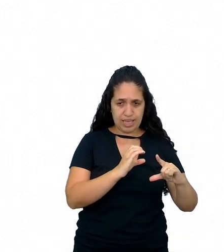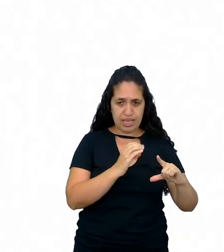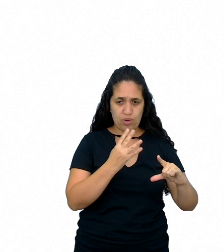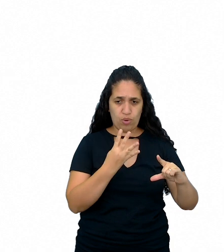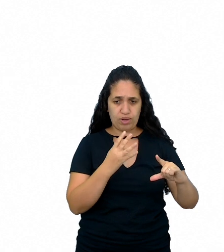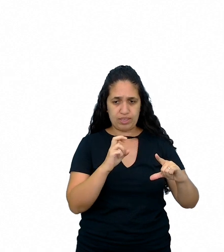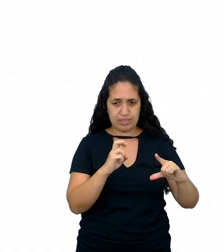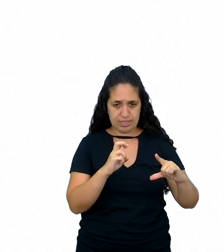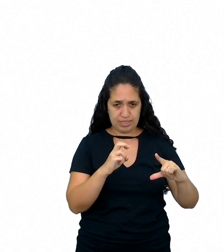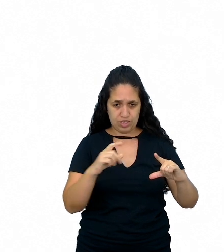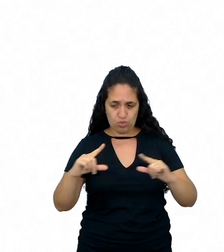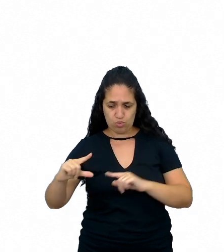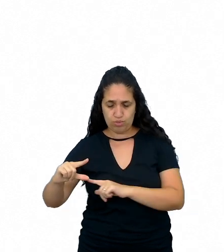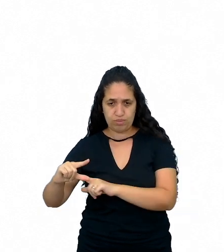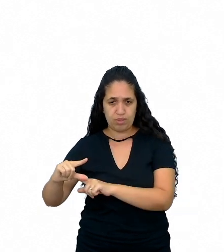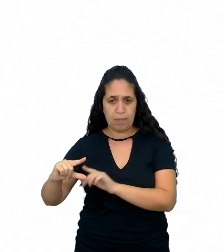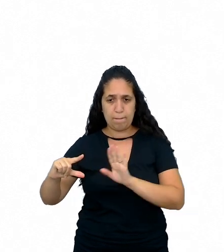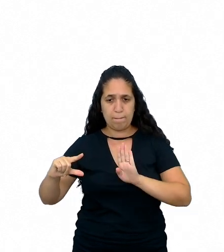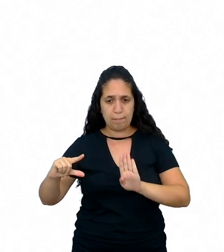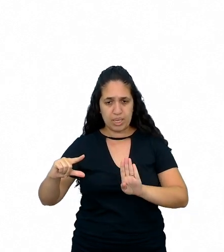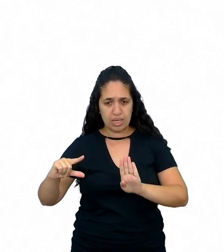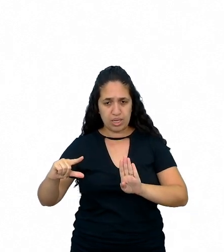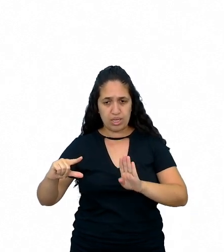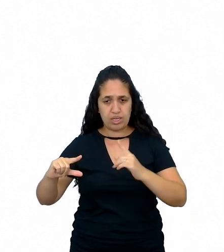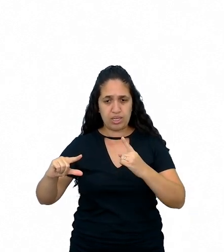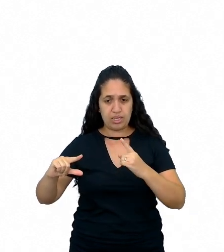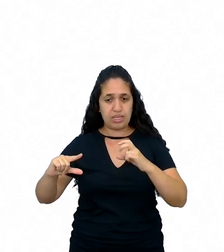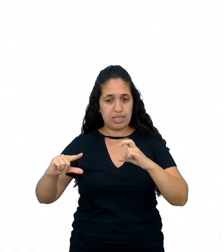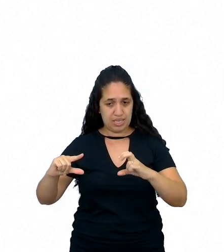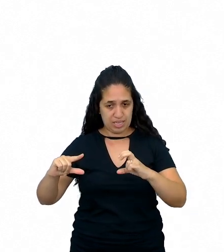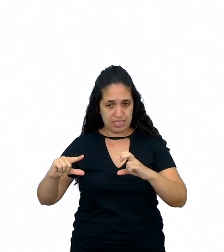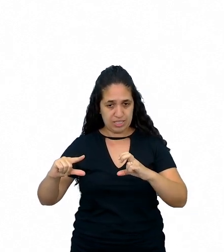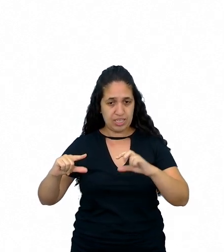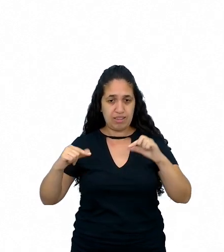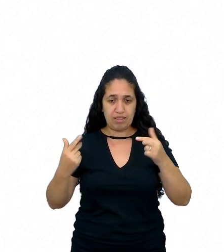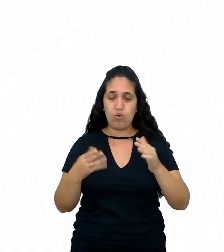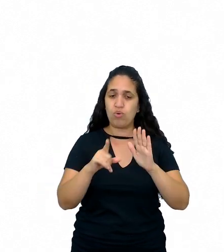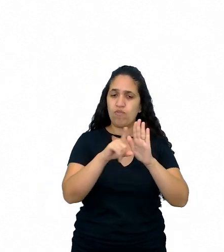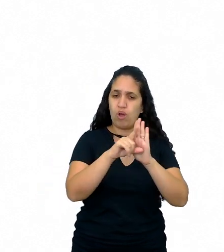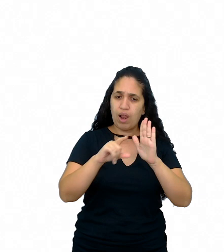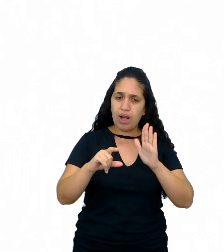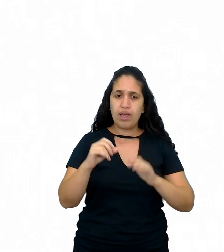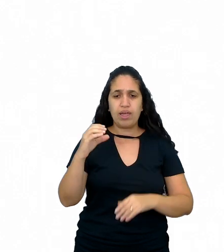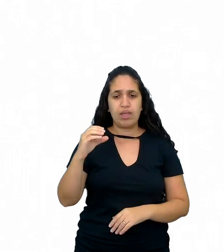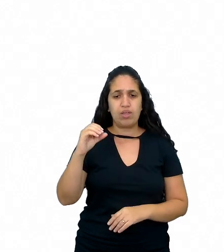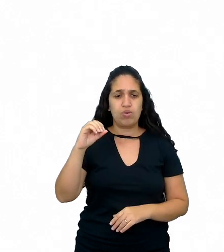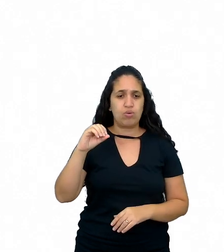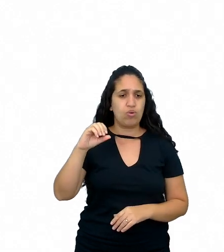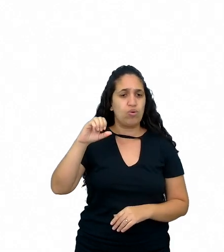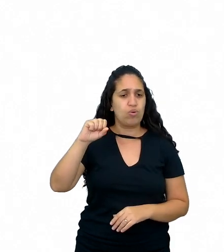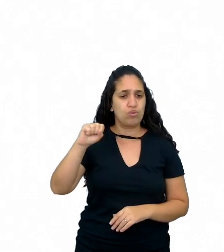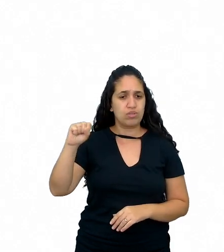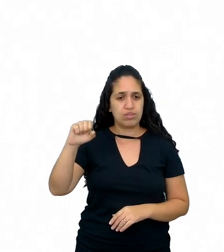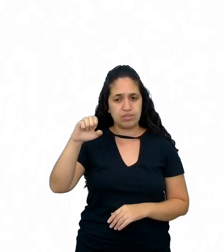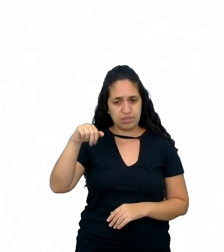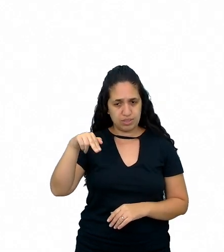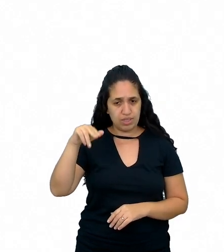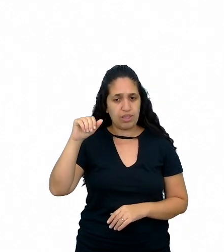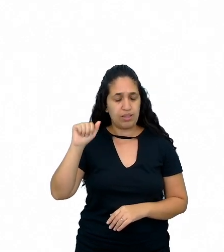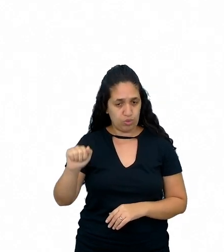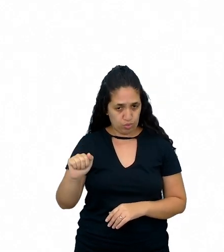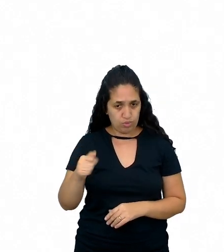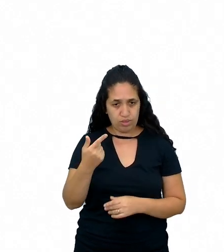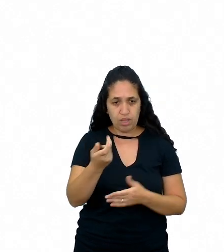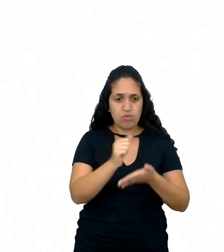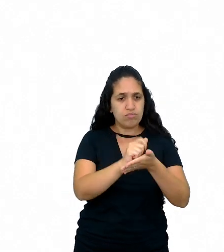A é 120. E aqui eu aplico quem? A lei dos cossenos, tá bom? Então, a gente deixa aí